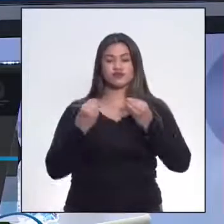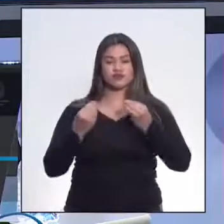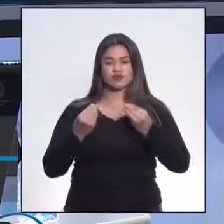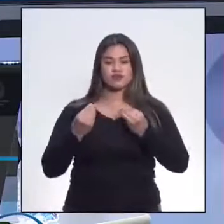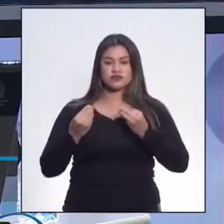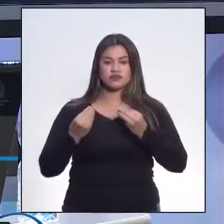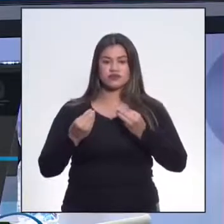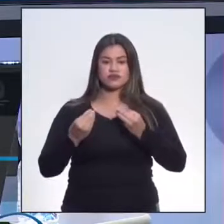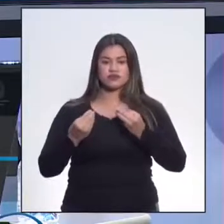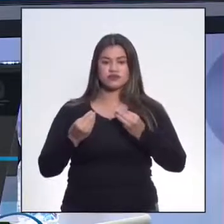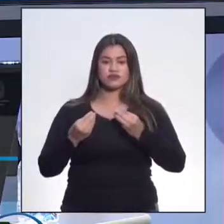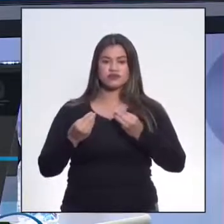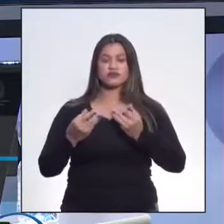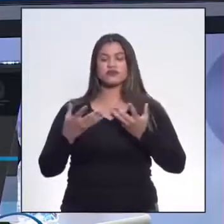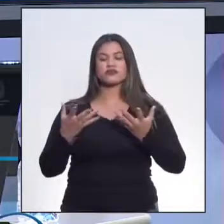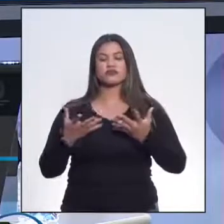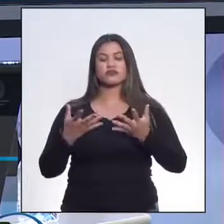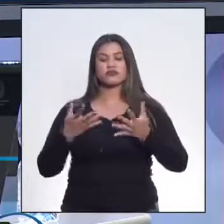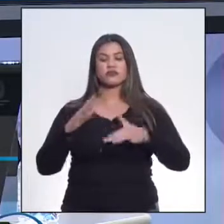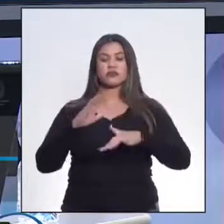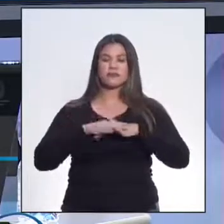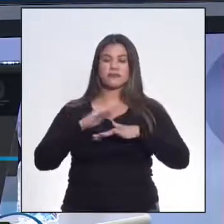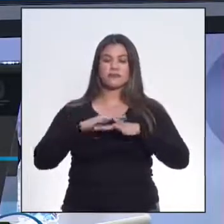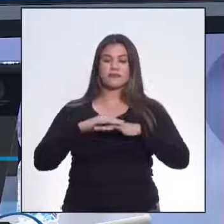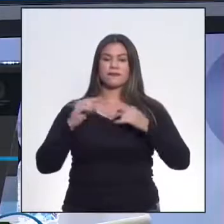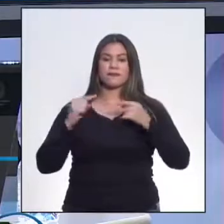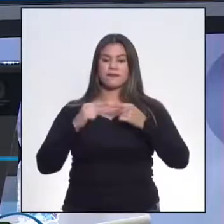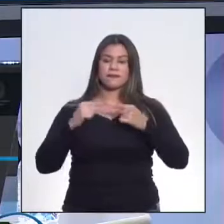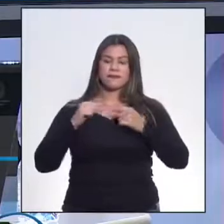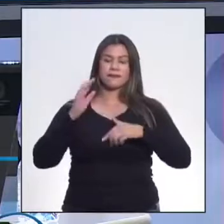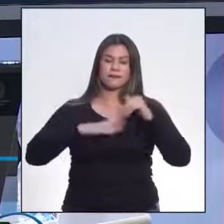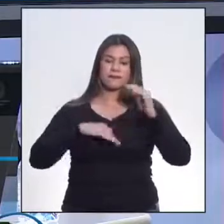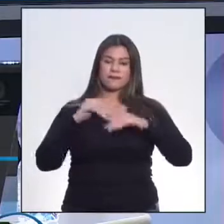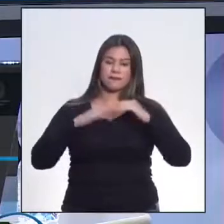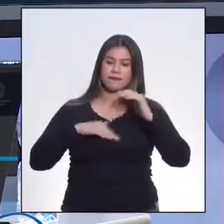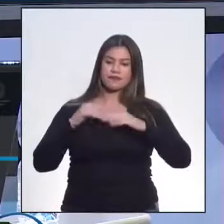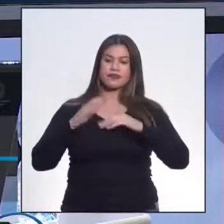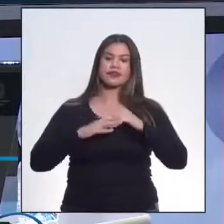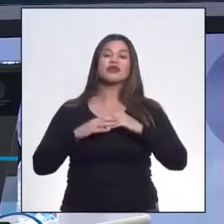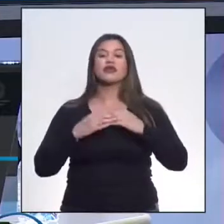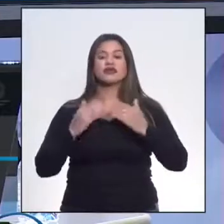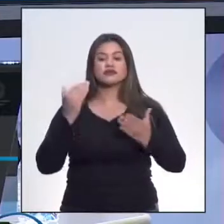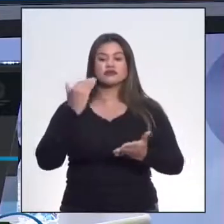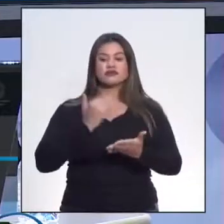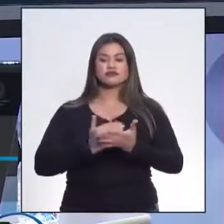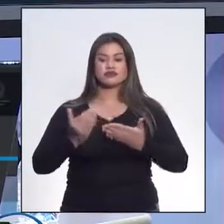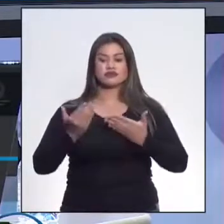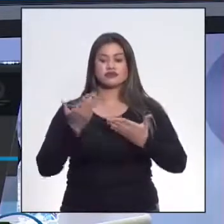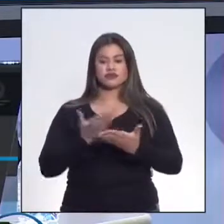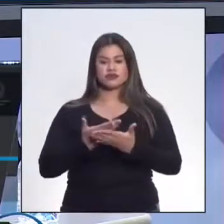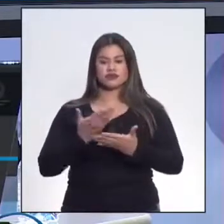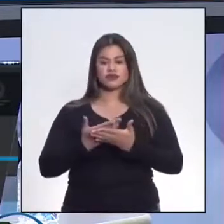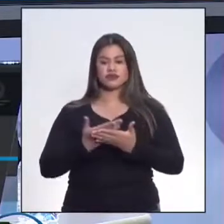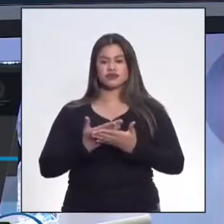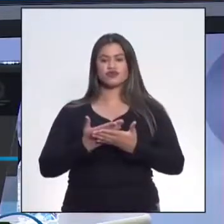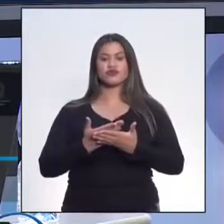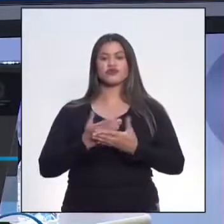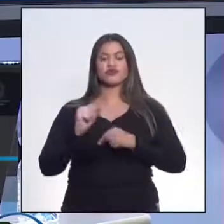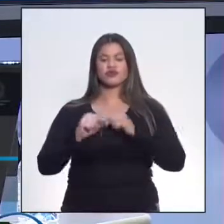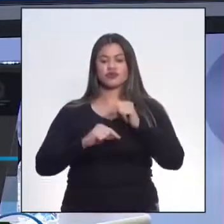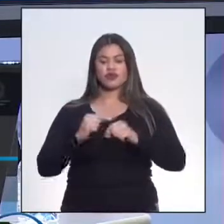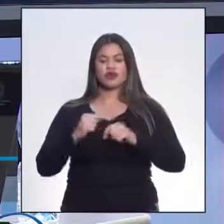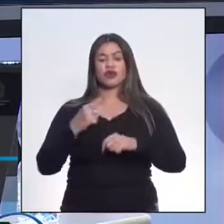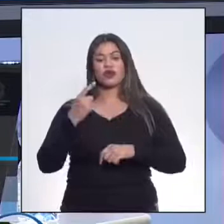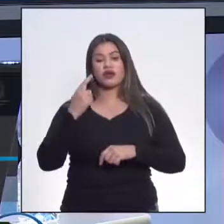gente consiga trabalhar esses itens da habilidade. E para que a gente consiga dar início à nossa aula, nós vamos iniciar com uma